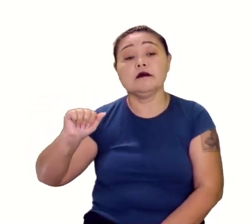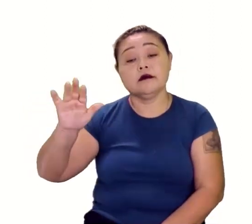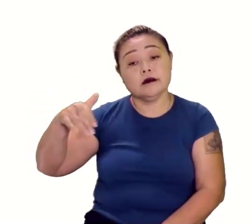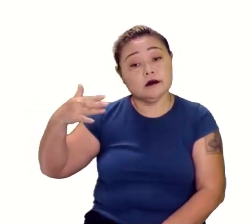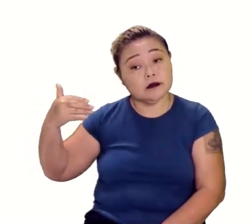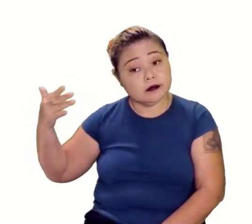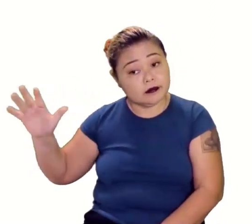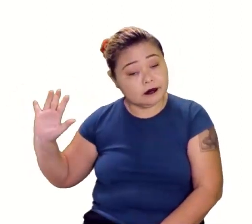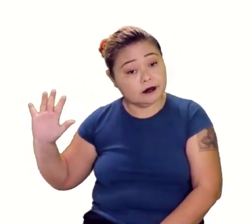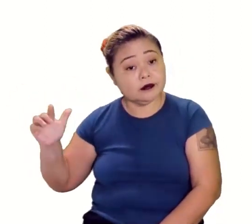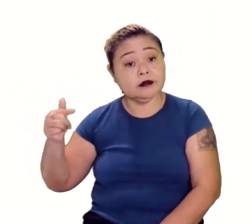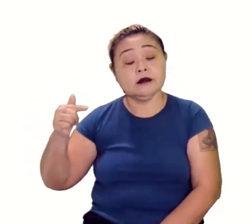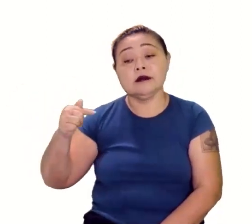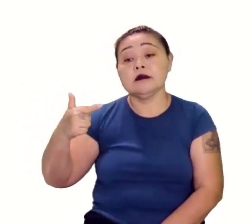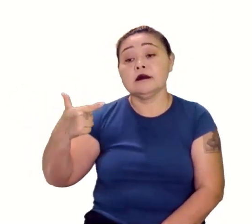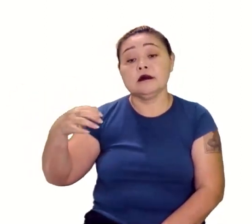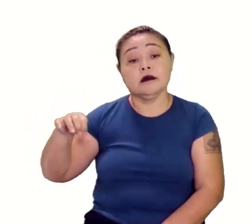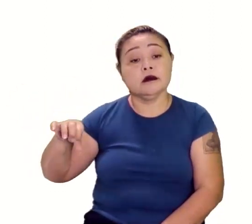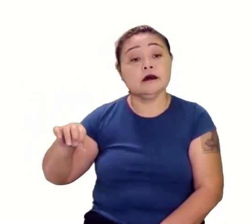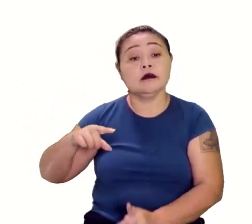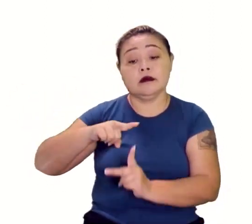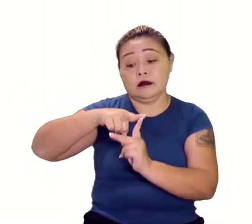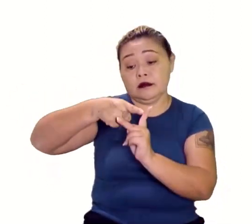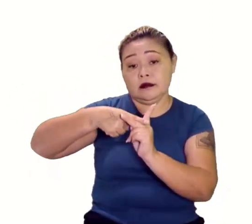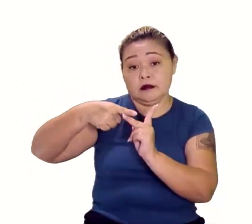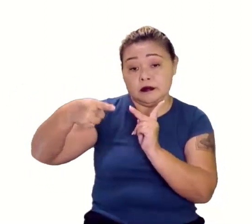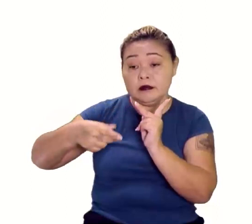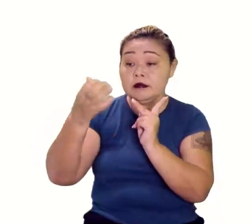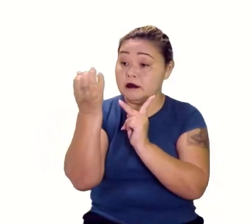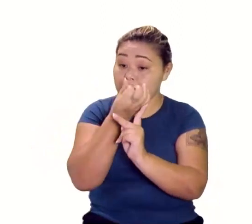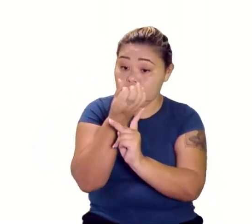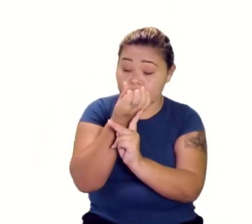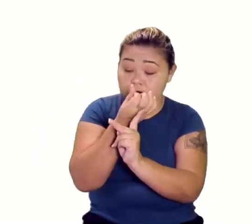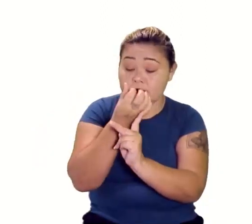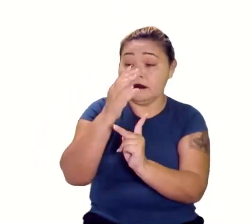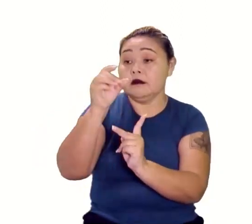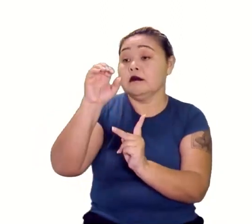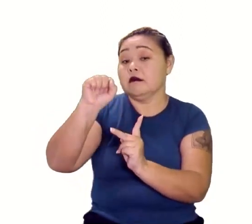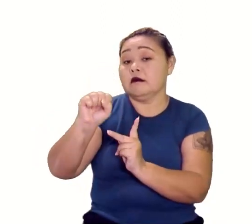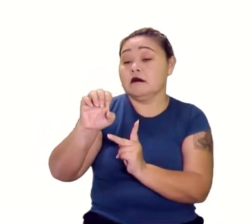tan, tan. 729. E aqui? Raiz sexta.